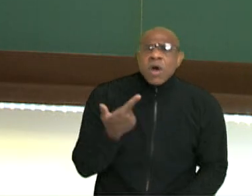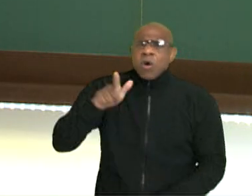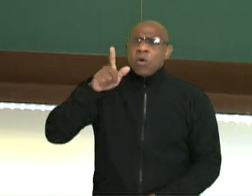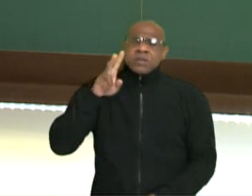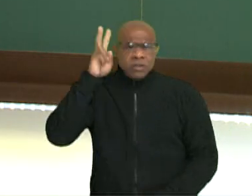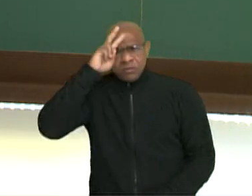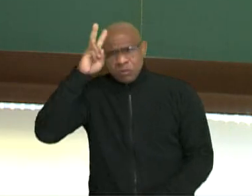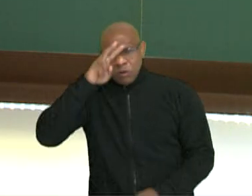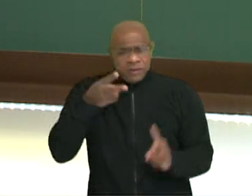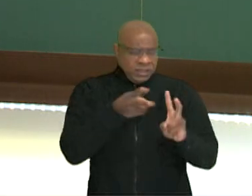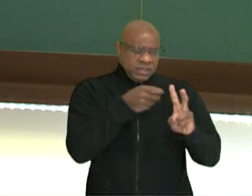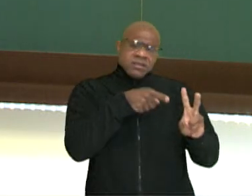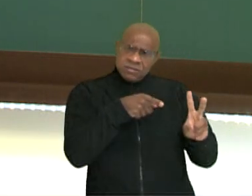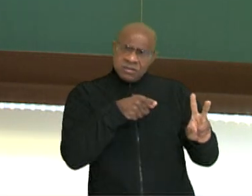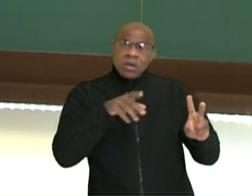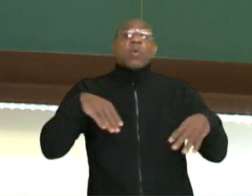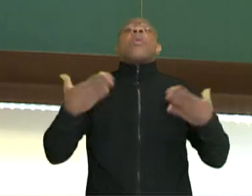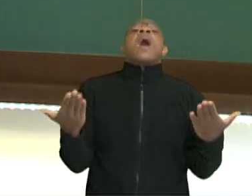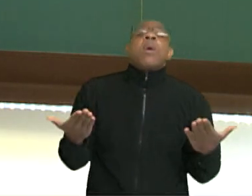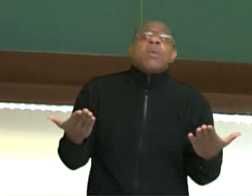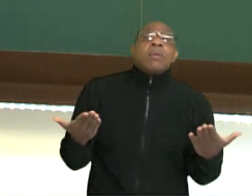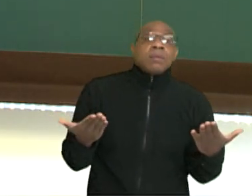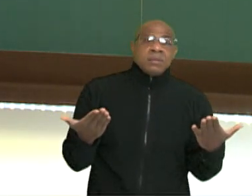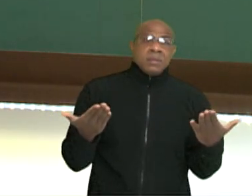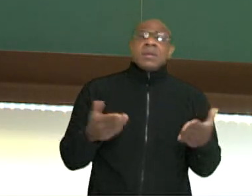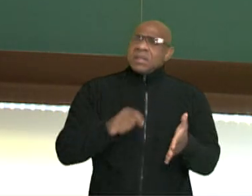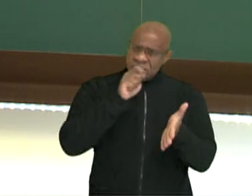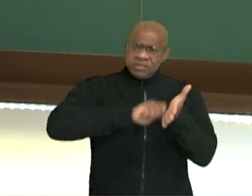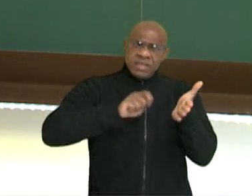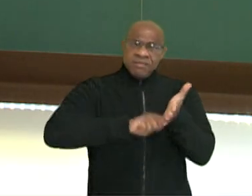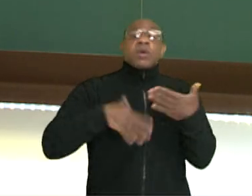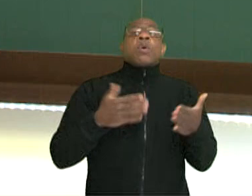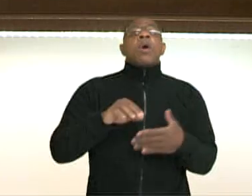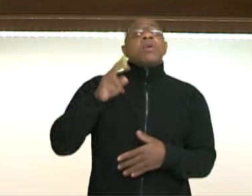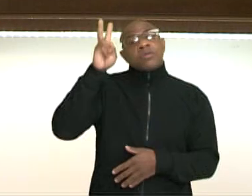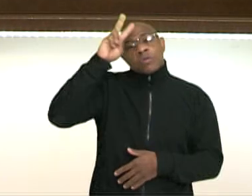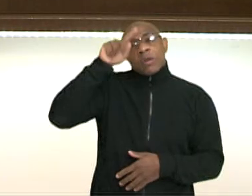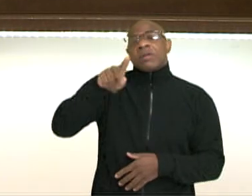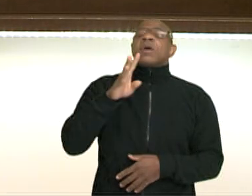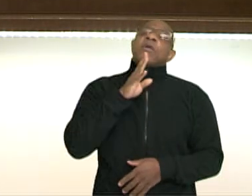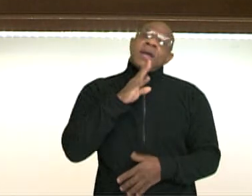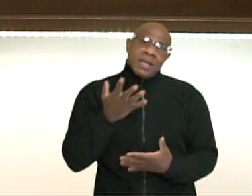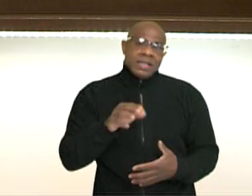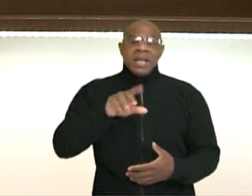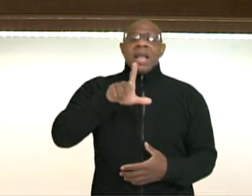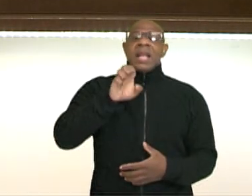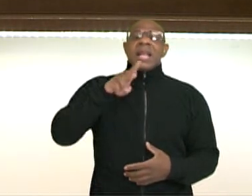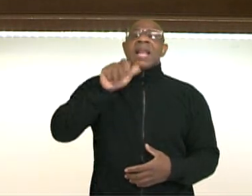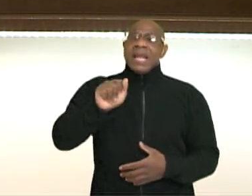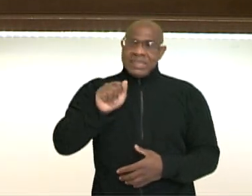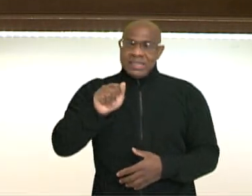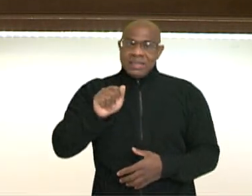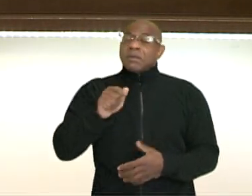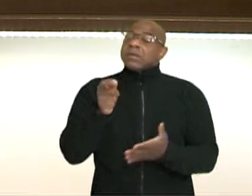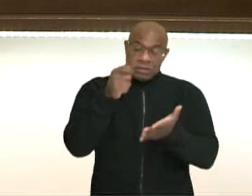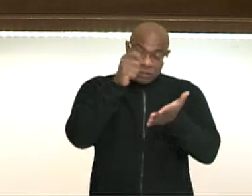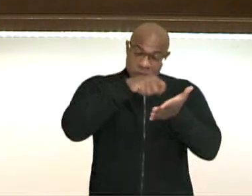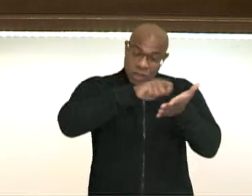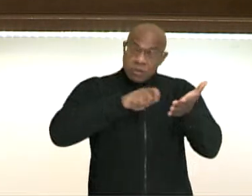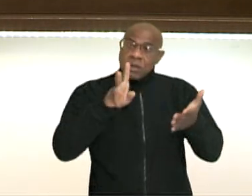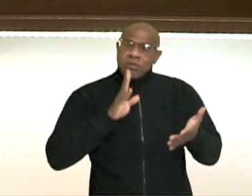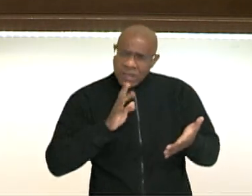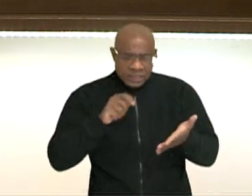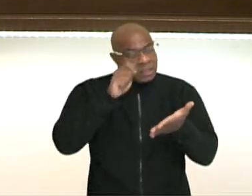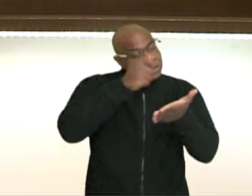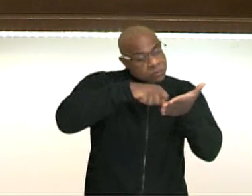lendas indígenas? Quais são elas, né? Quais lendas você conhece? Então, se conhece, anota aí no seu caderno, tá